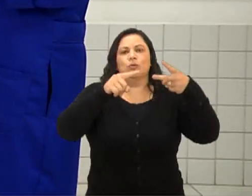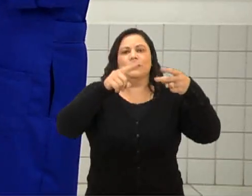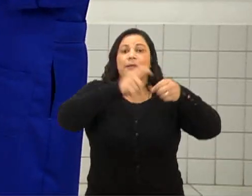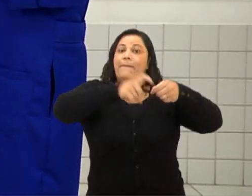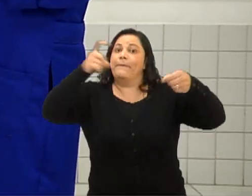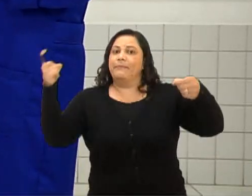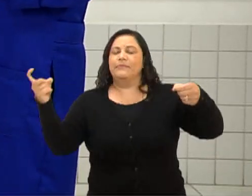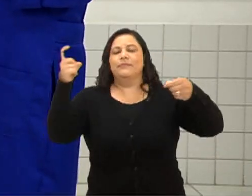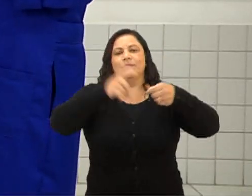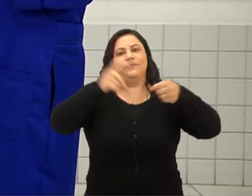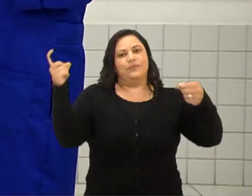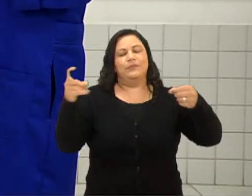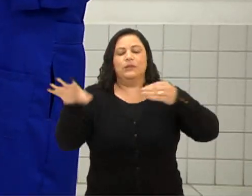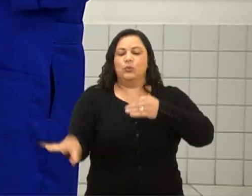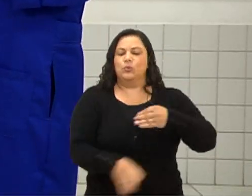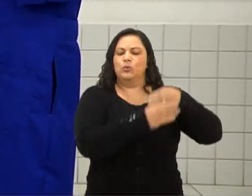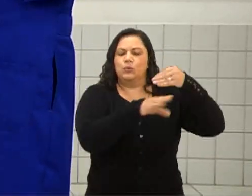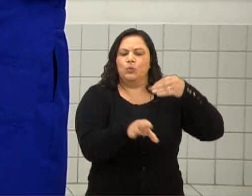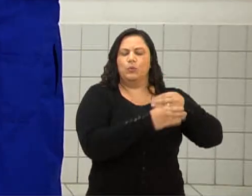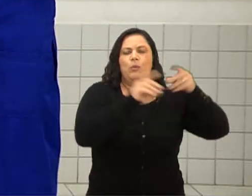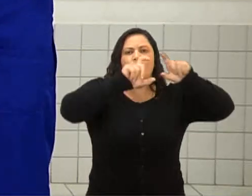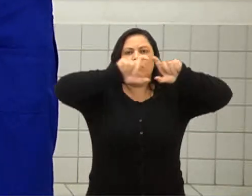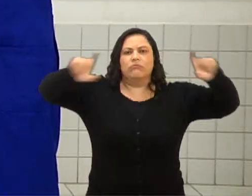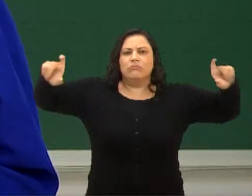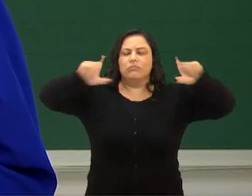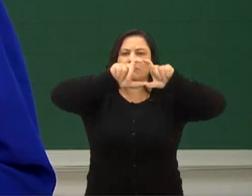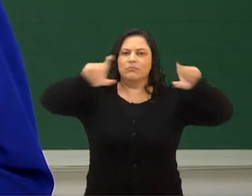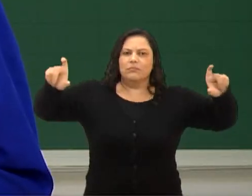as compõem as orações